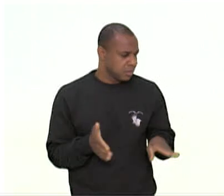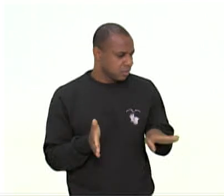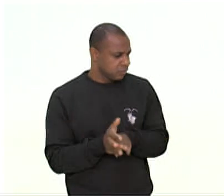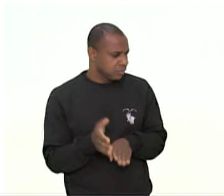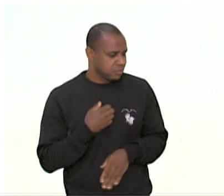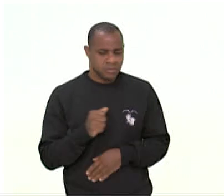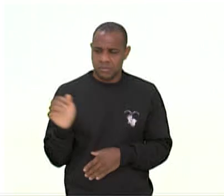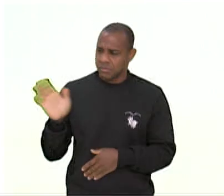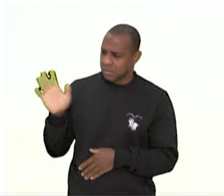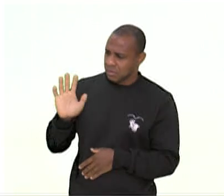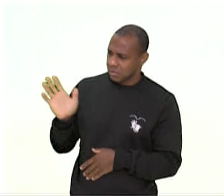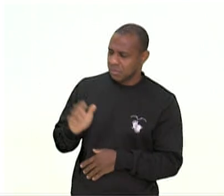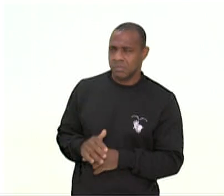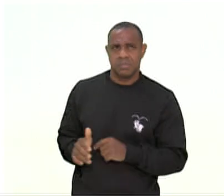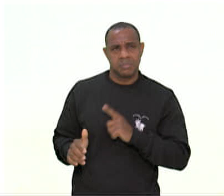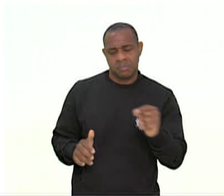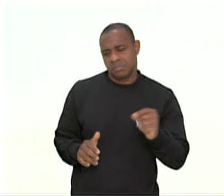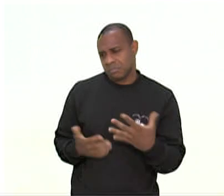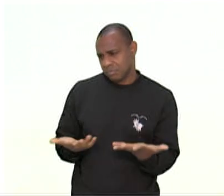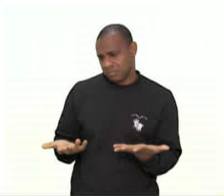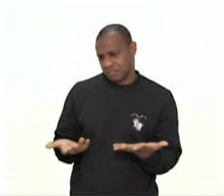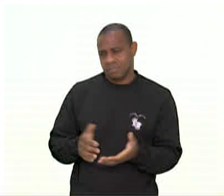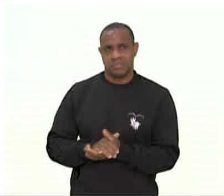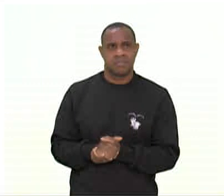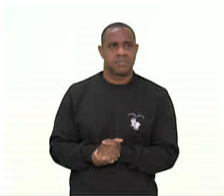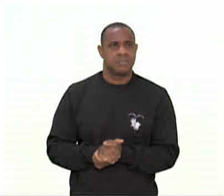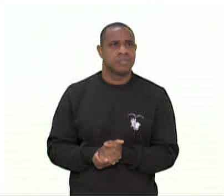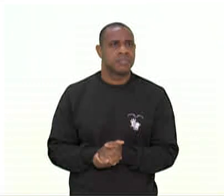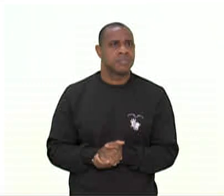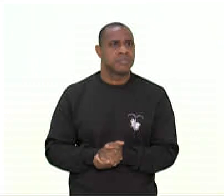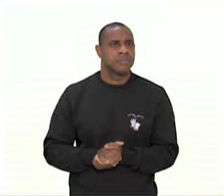e dizer só uma coisa, não foi por covardia.